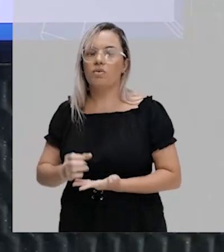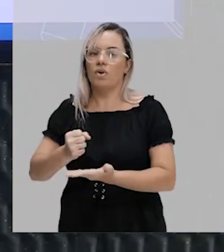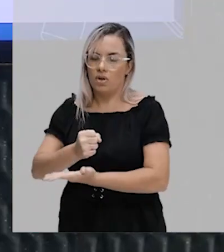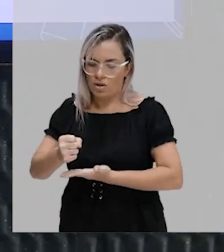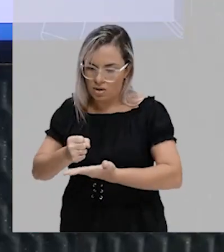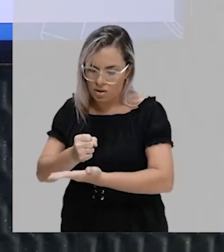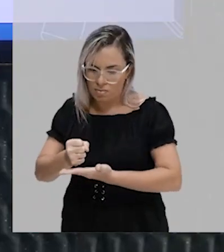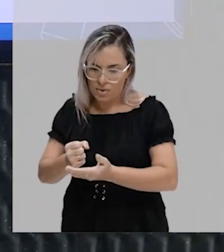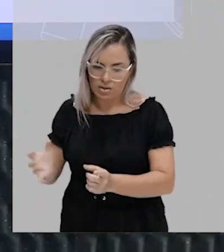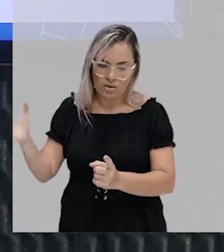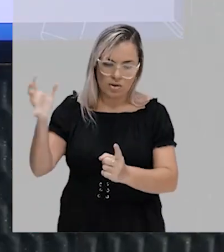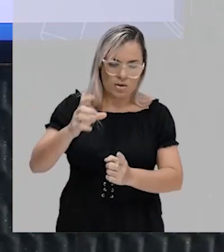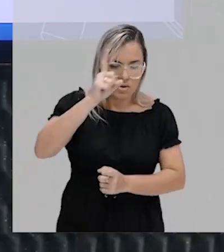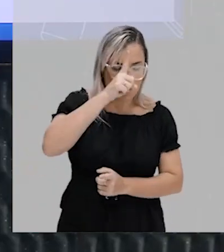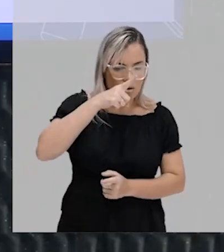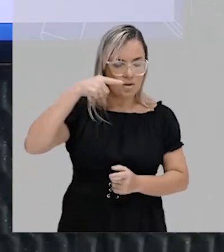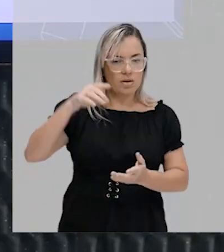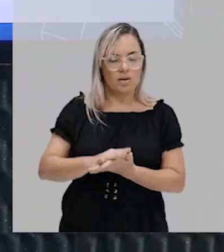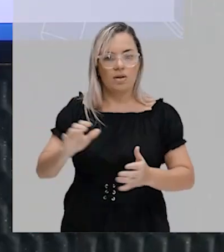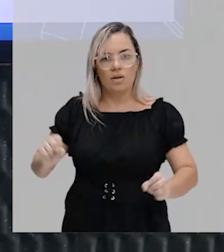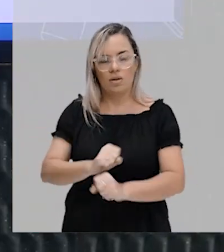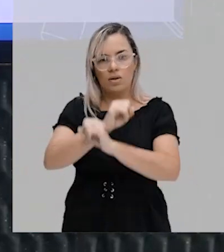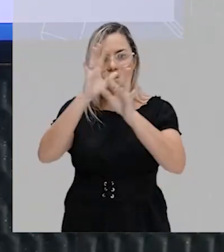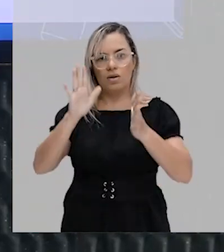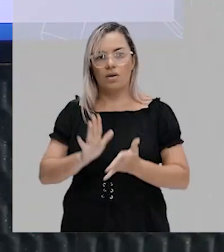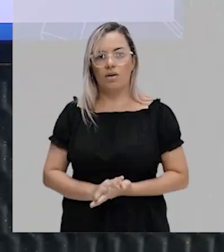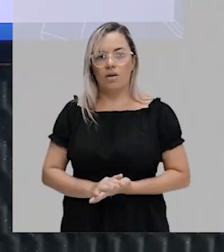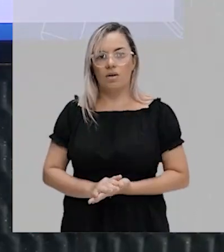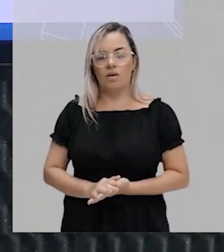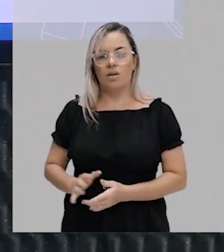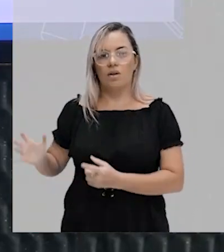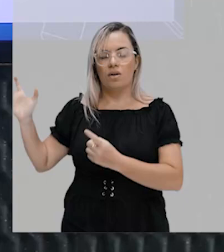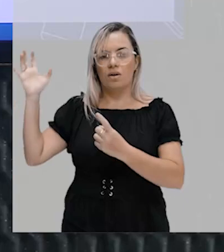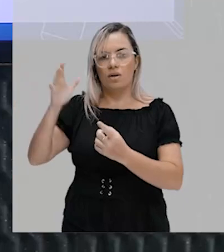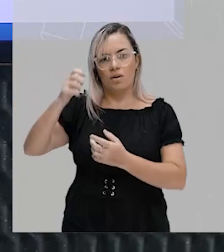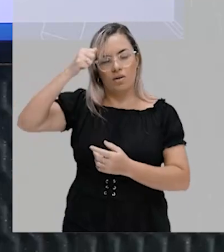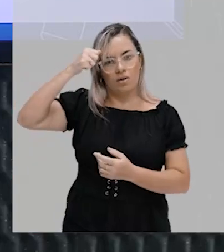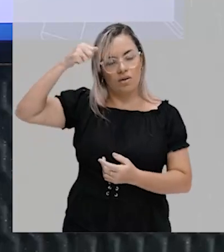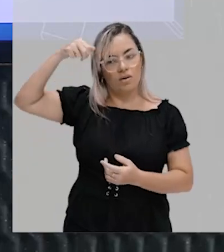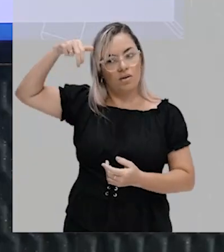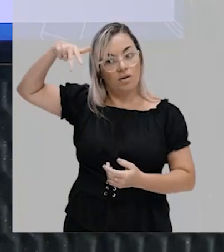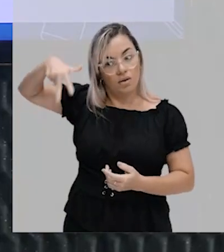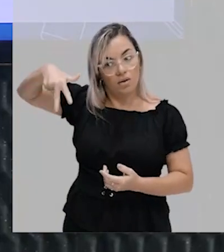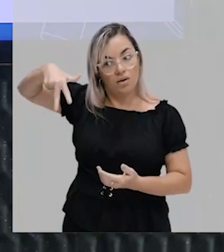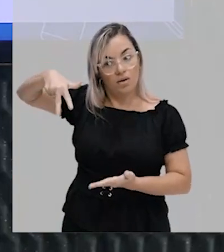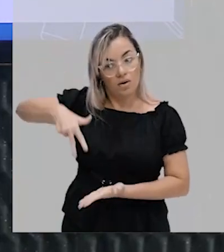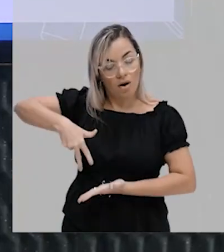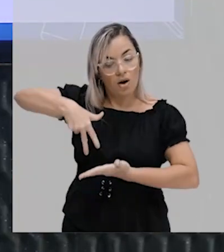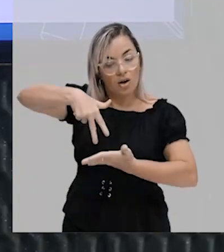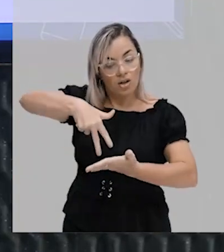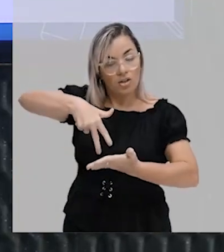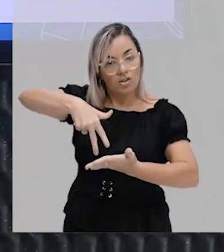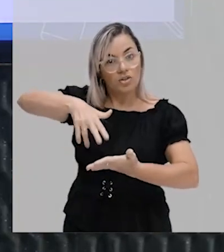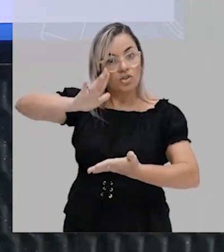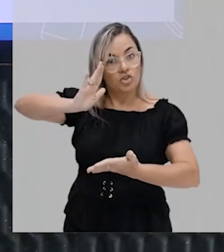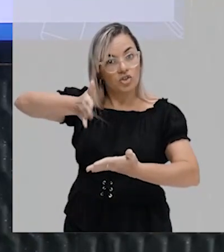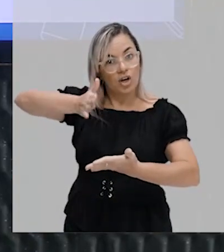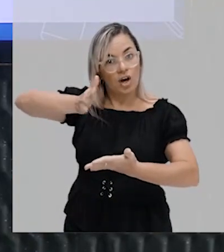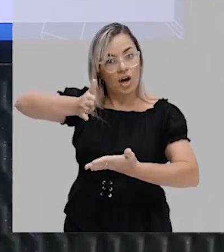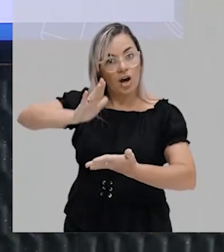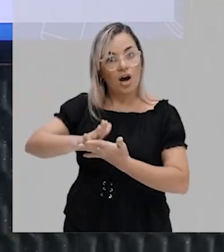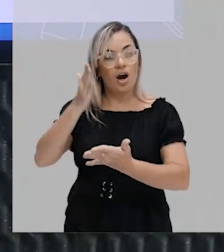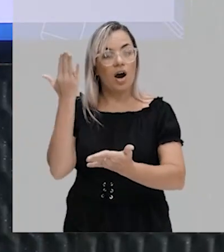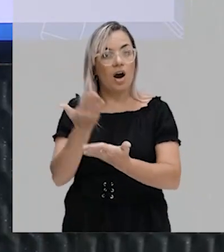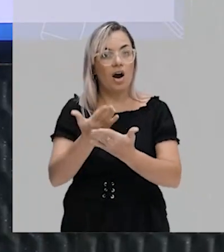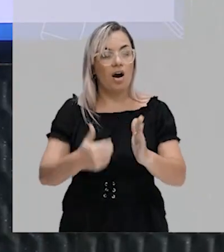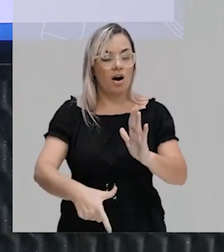Além, claro, e obviamente, da influência de Augusto Comte. Augusto Comte, o mesmo que a gente já estudou em aulas anteriores,